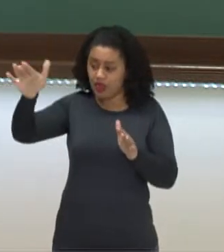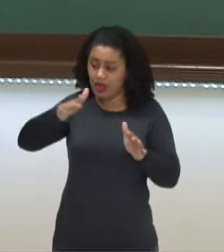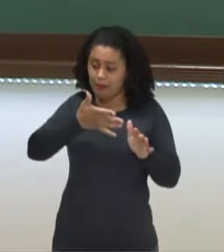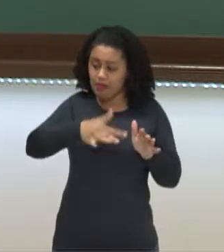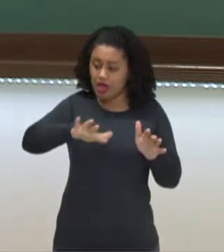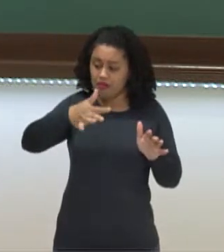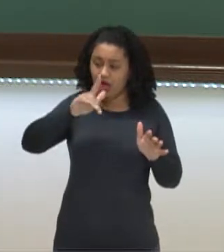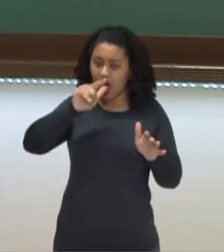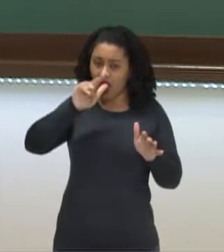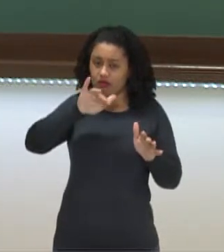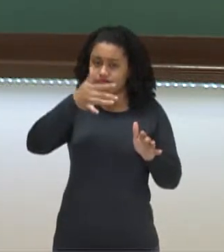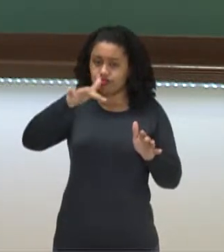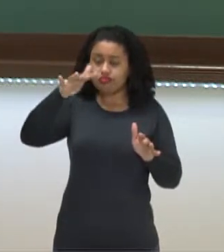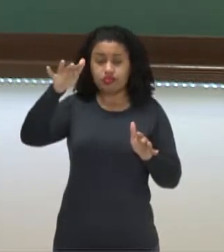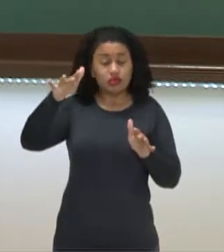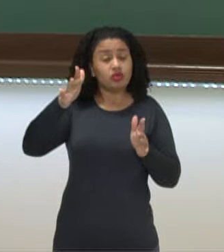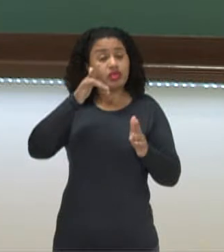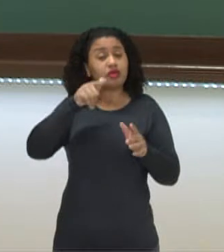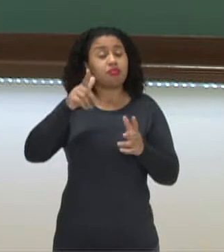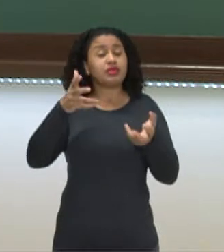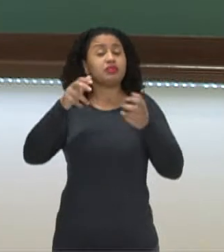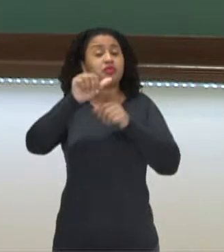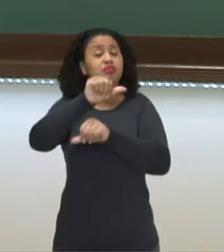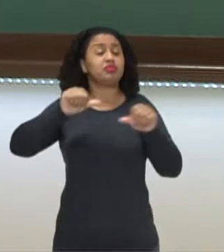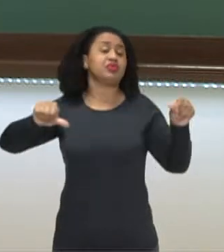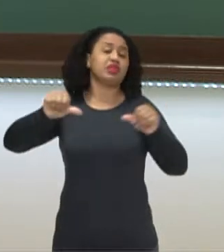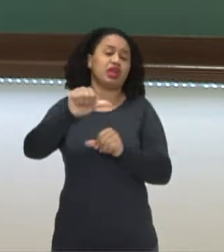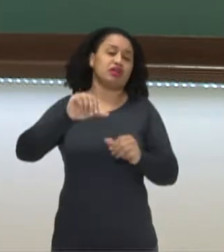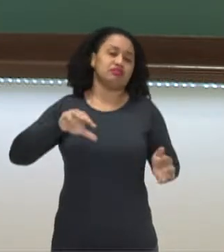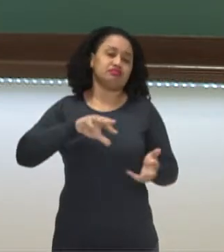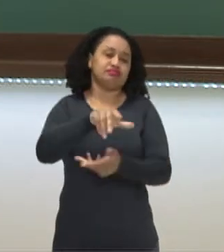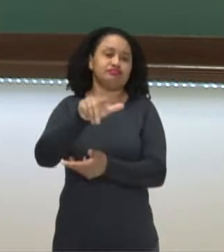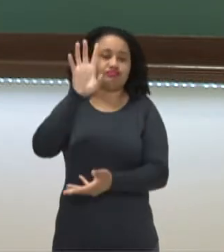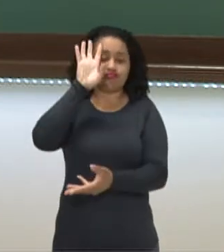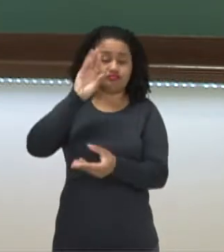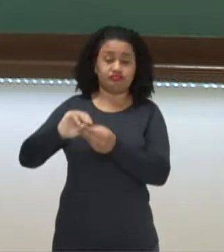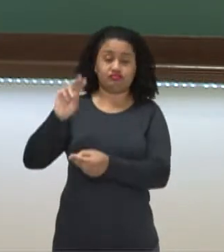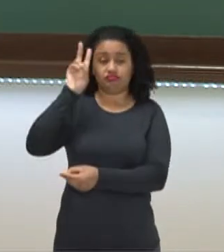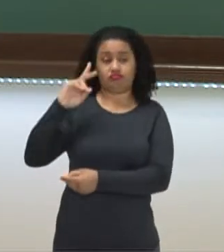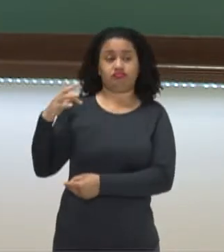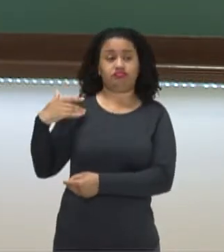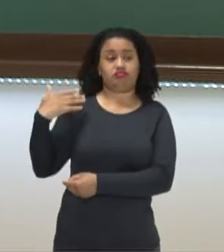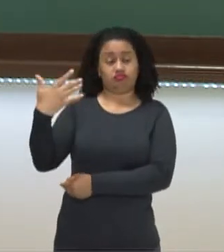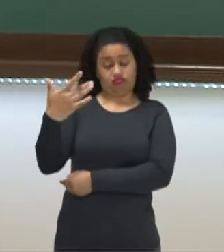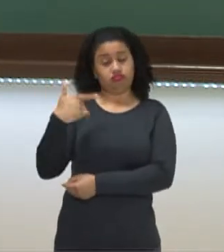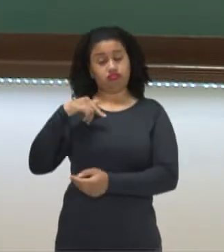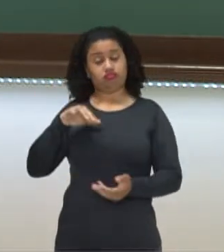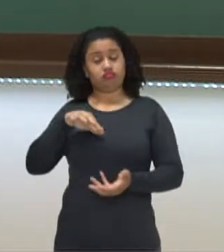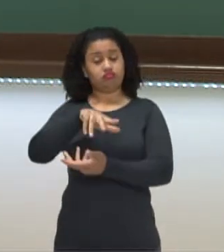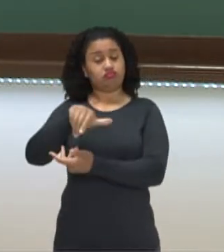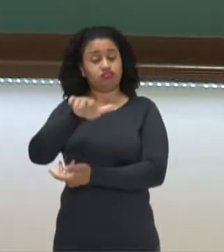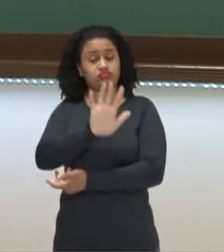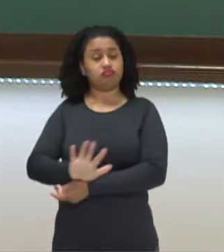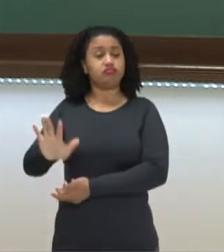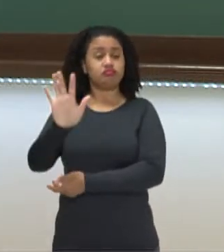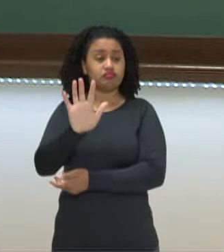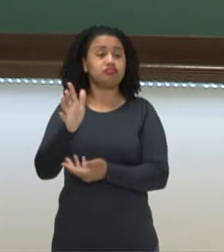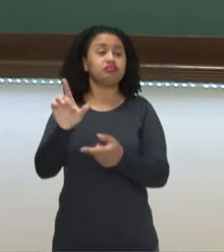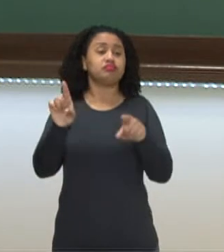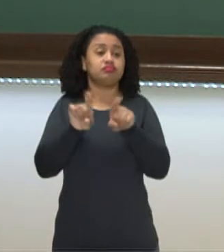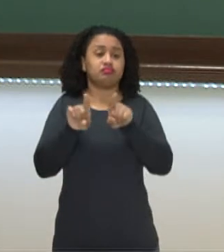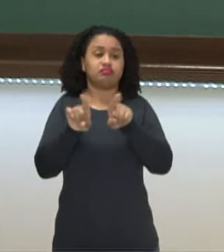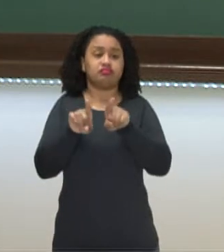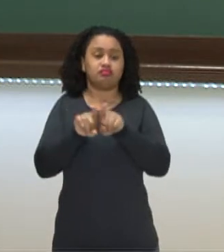conhecer sobre mudanças até mesmo no planeta, entender a história, né, do nosso planeta como um todo.